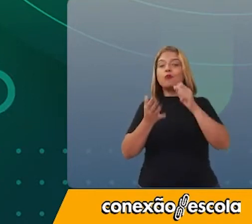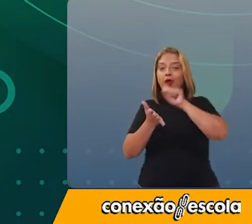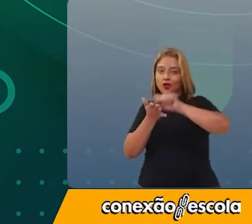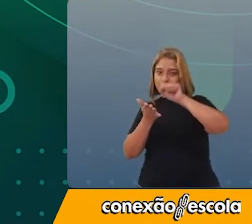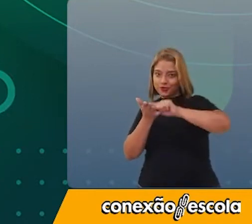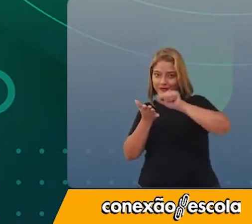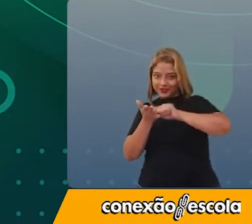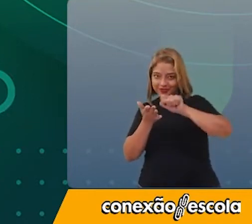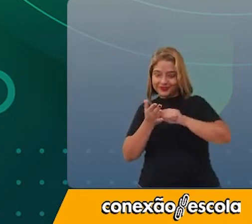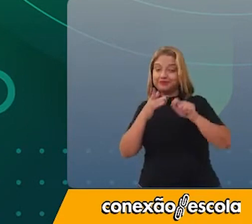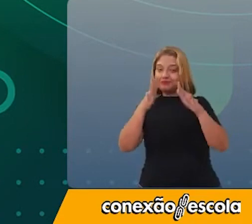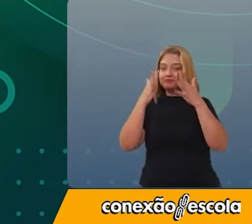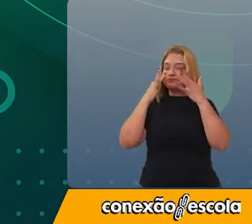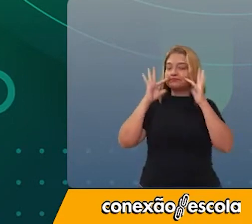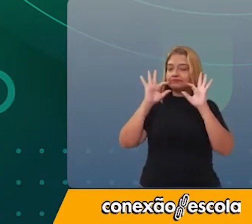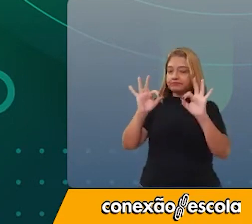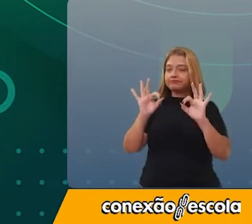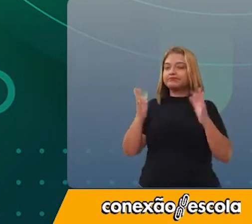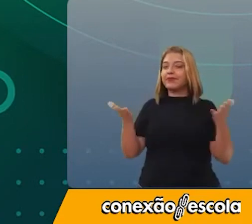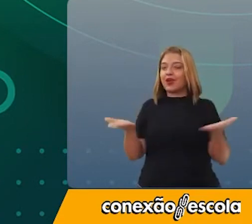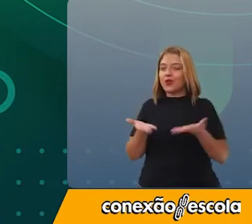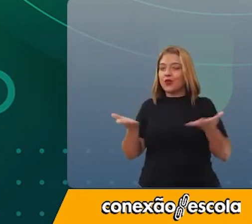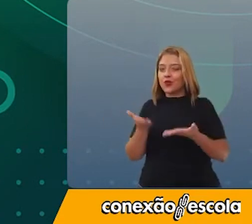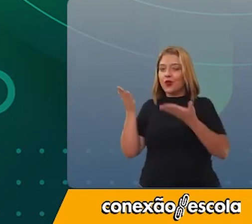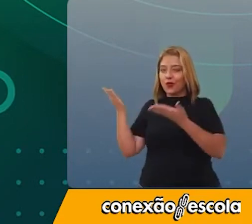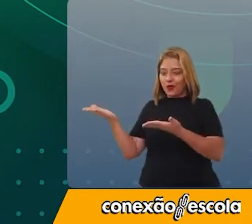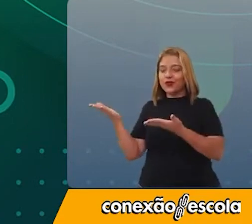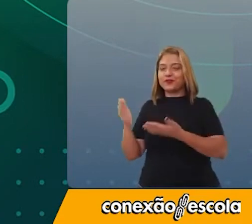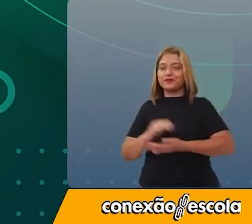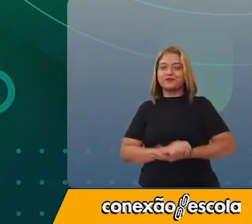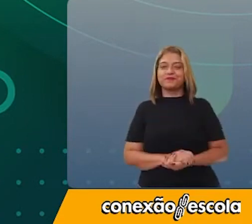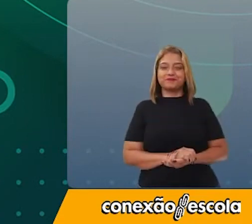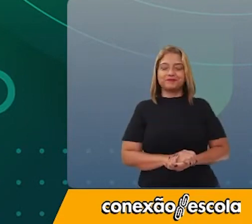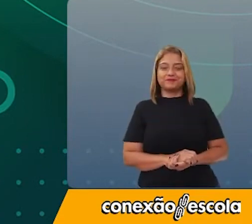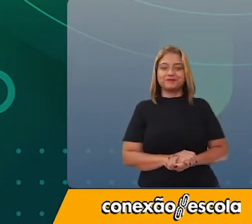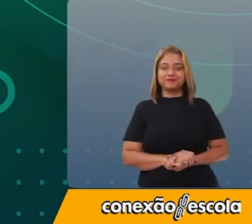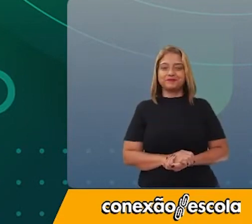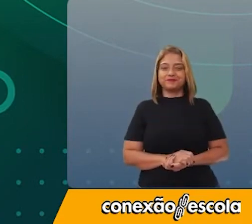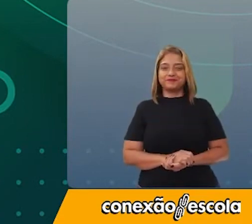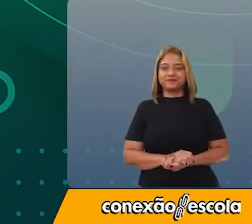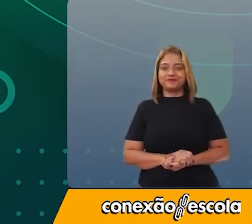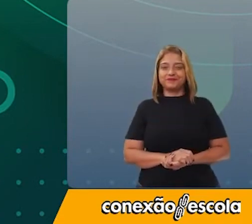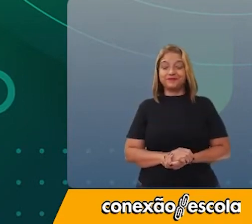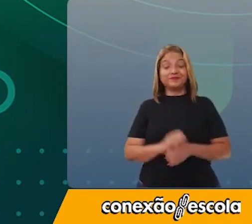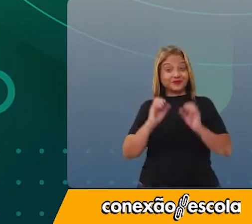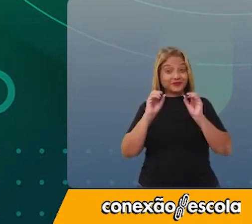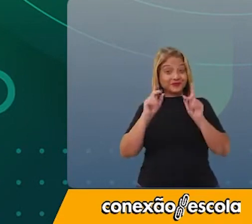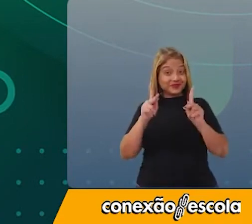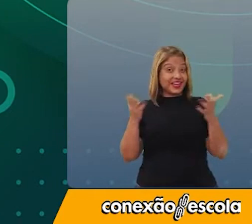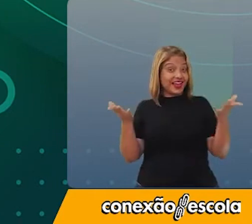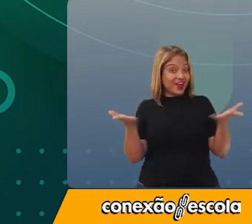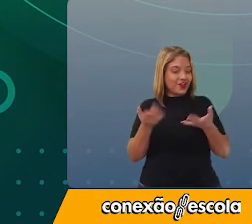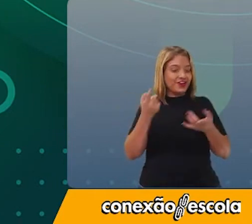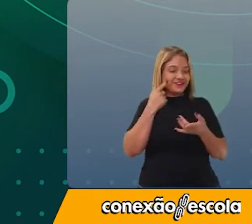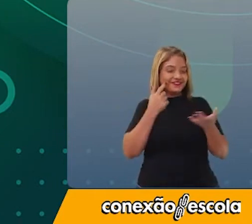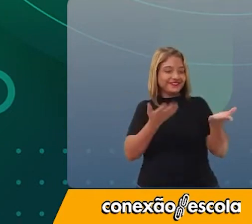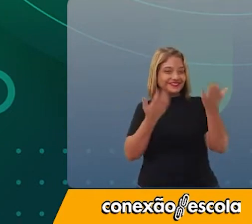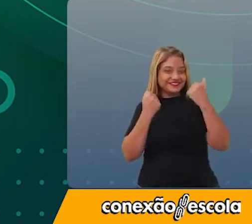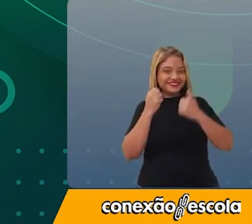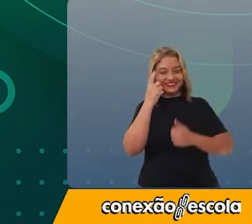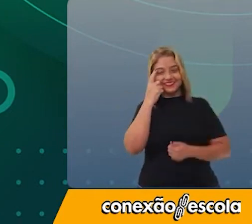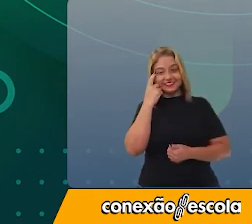Então, preste muita atenção para você acompanhar isso comigo, ok? Então, vamos lá!